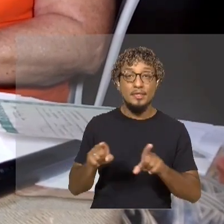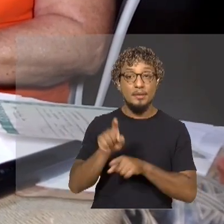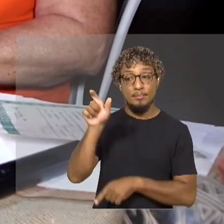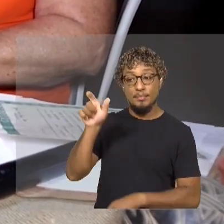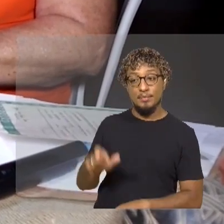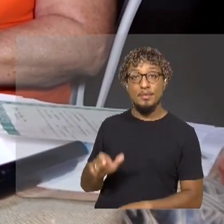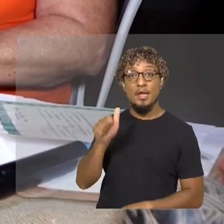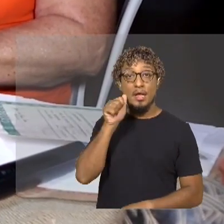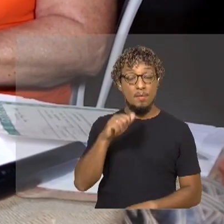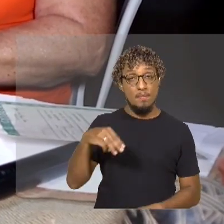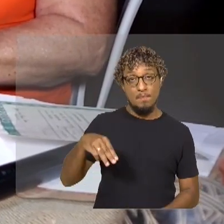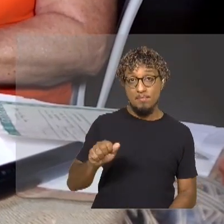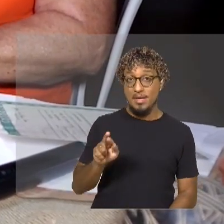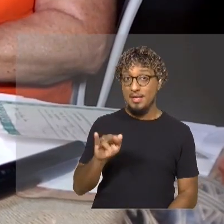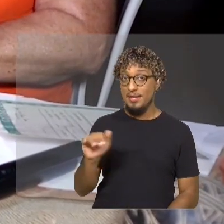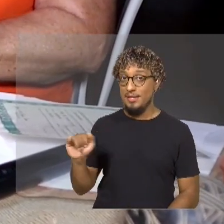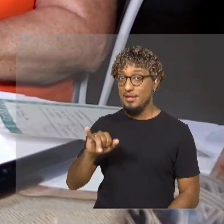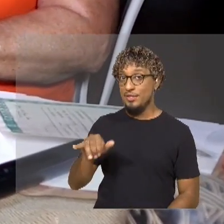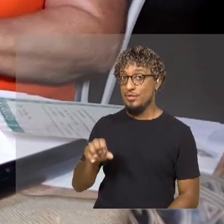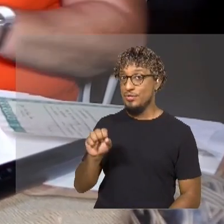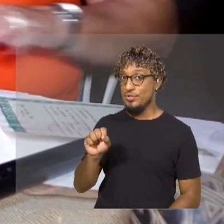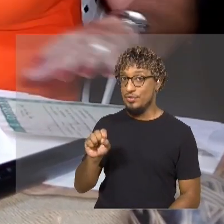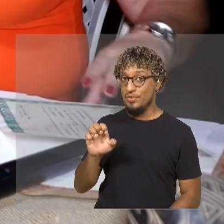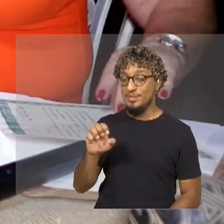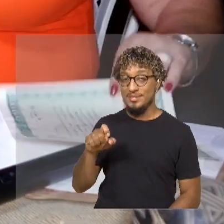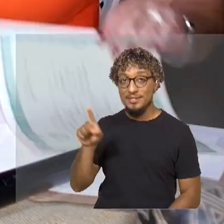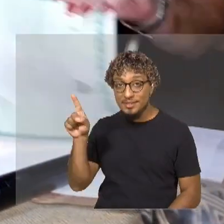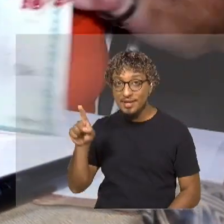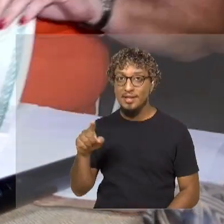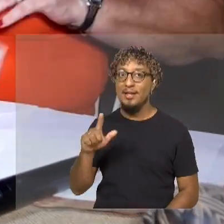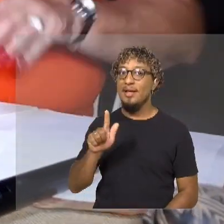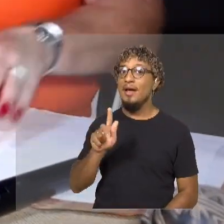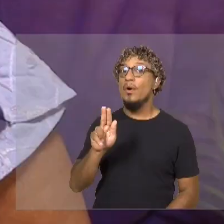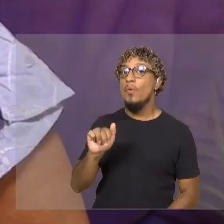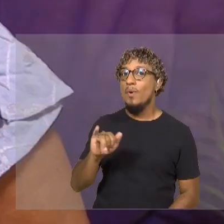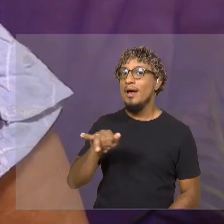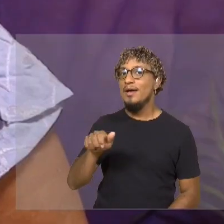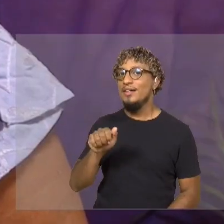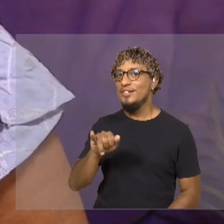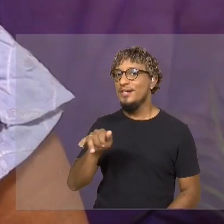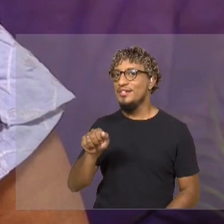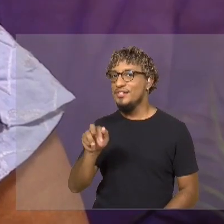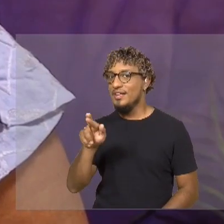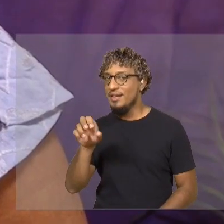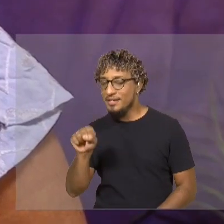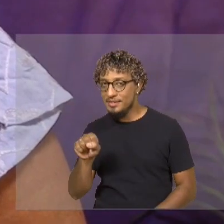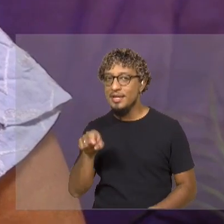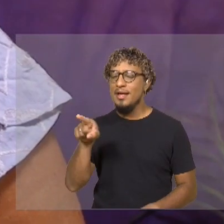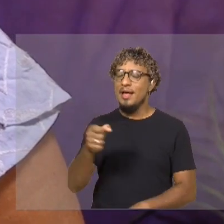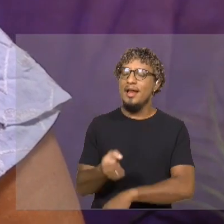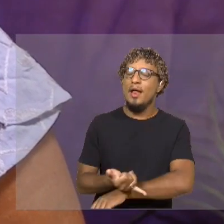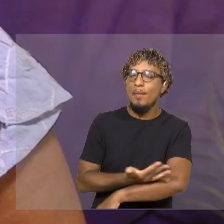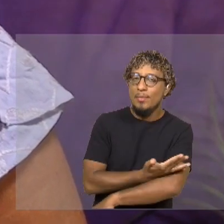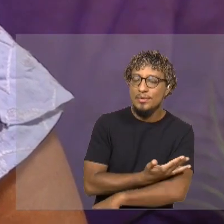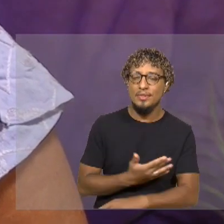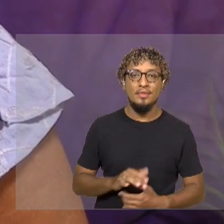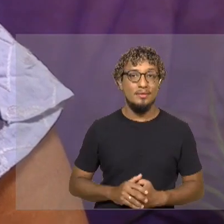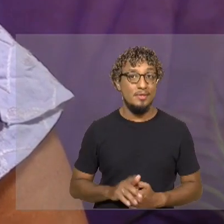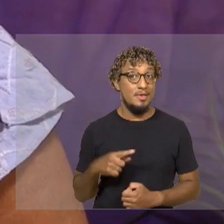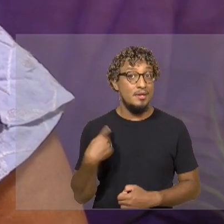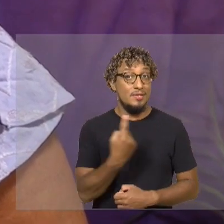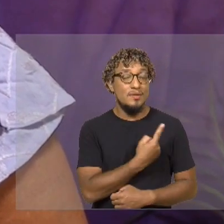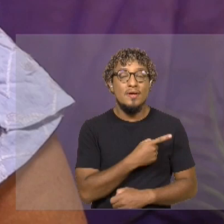José Guajajara, que ficou emocionada com esse importante momento. Para nós é uma satisfação muito imensa e uma